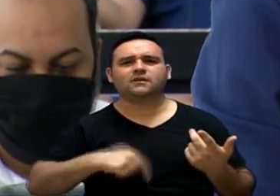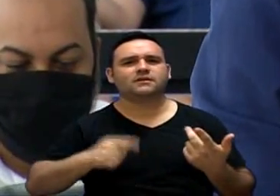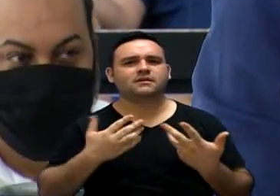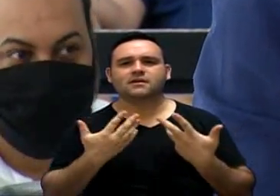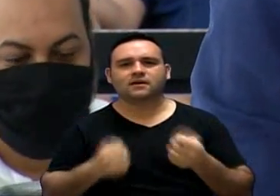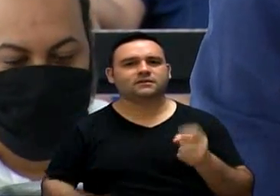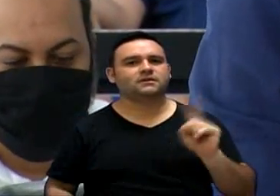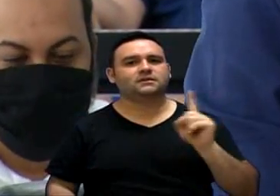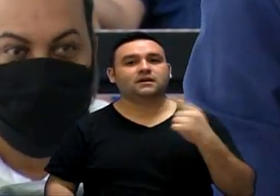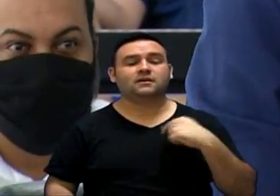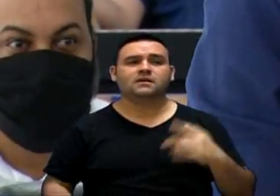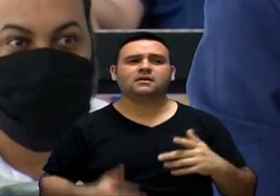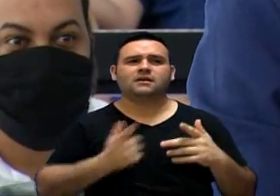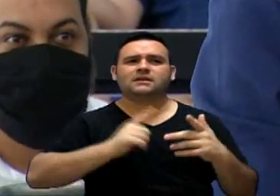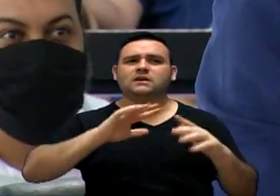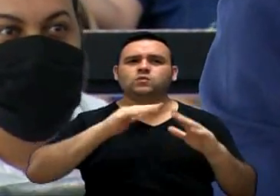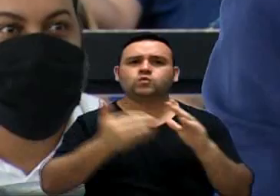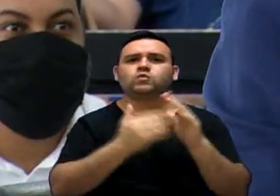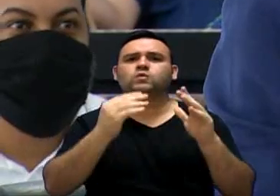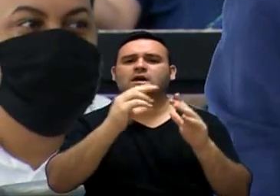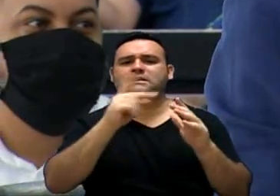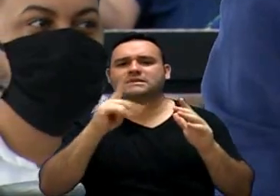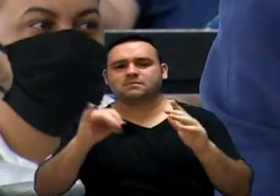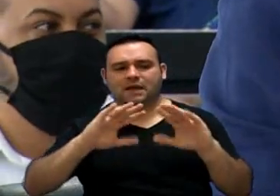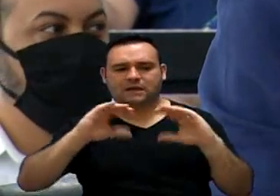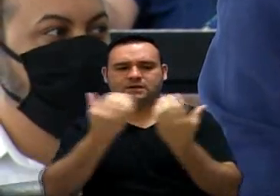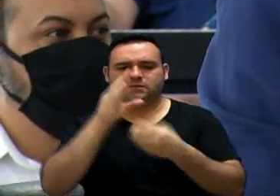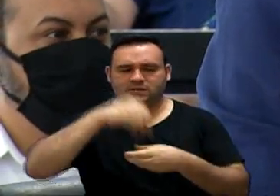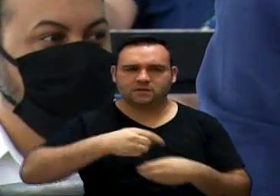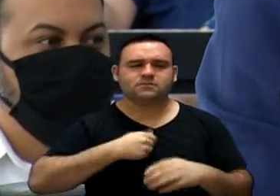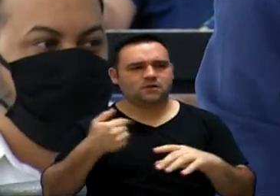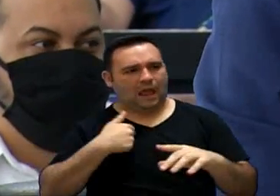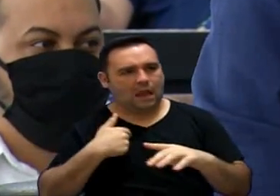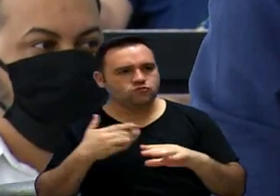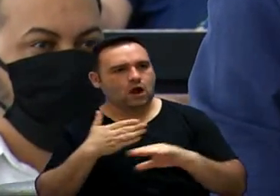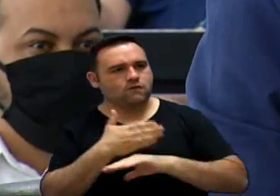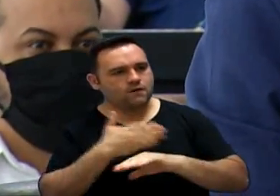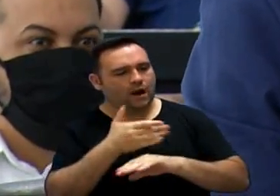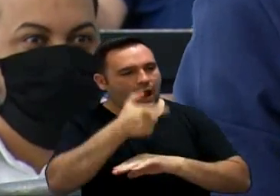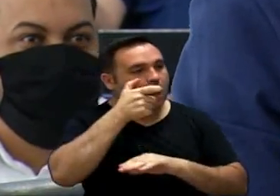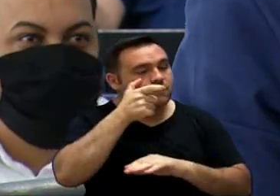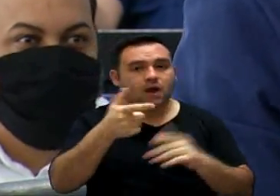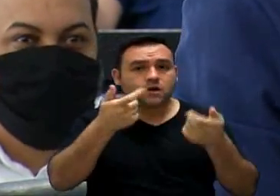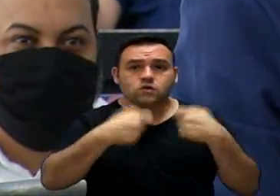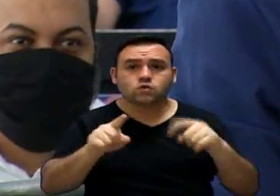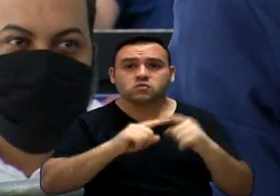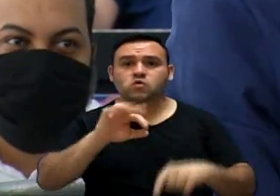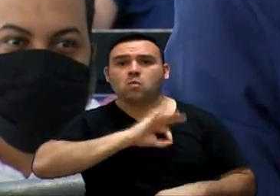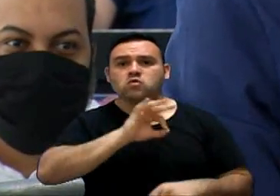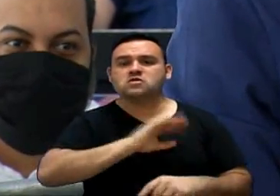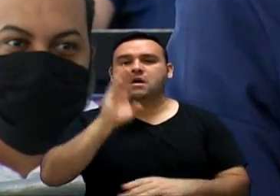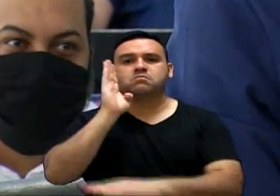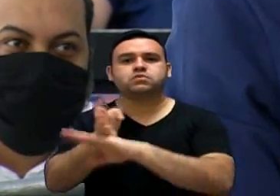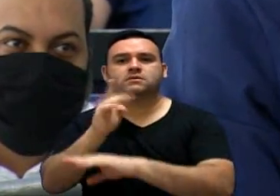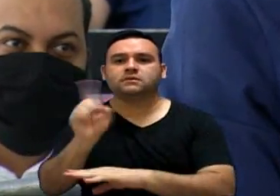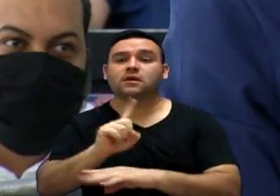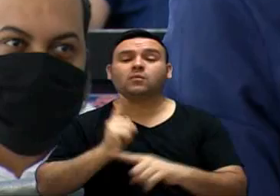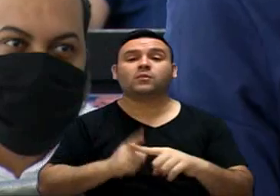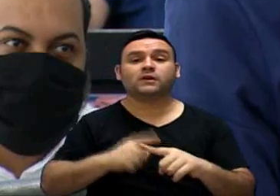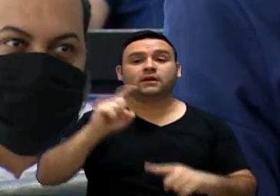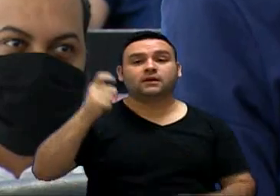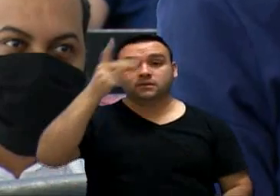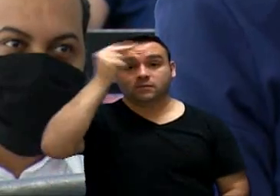intolerável. Eu participei aqui de quase todas as CPI da casa, e não precisou disso, porque a senhora